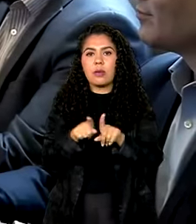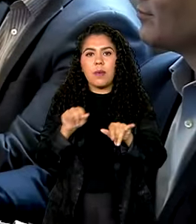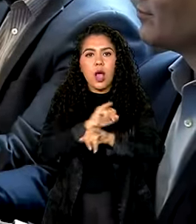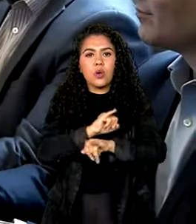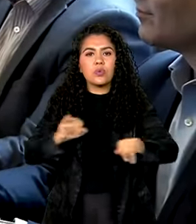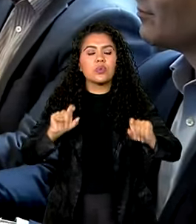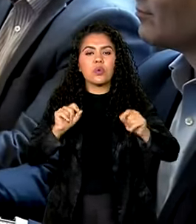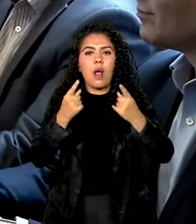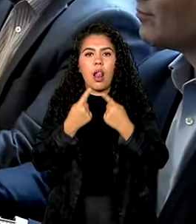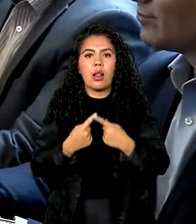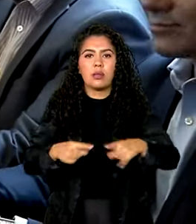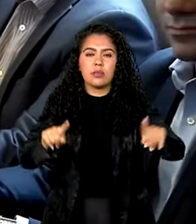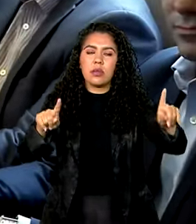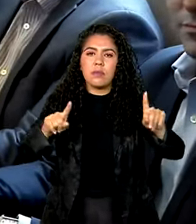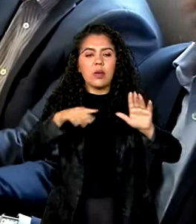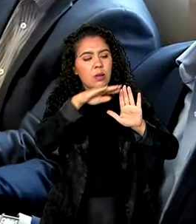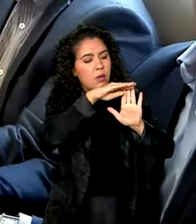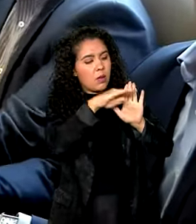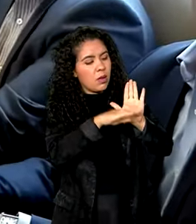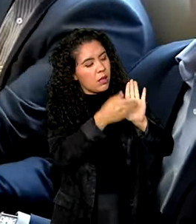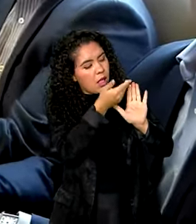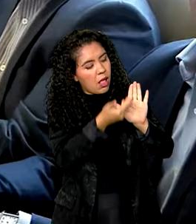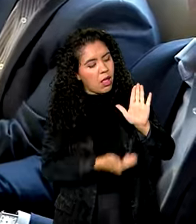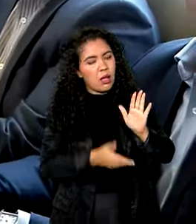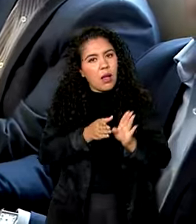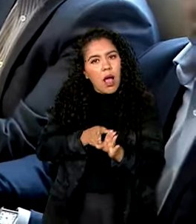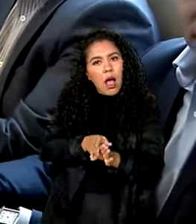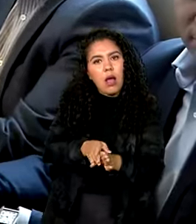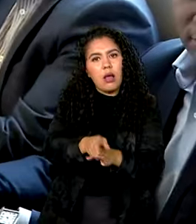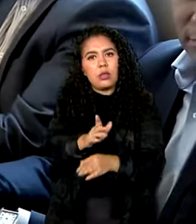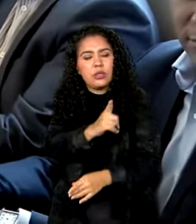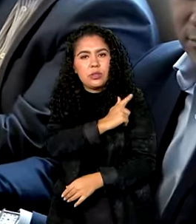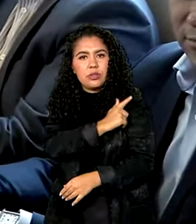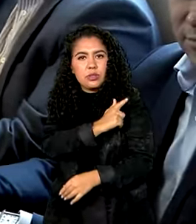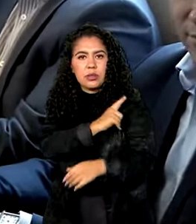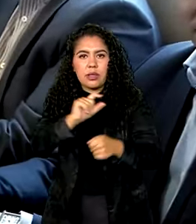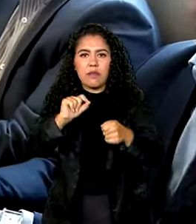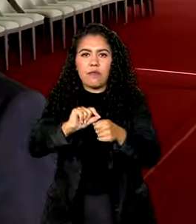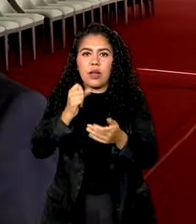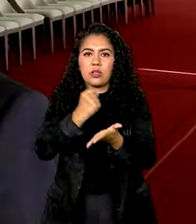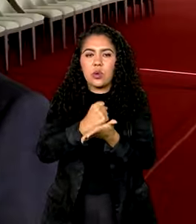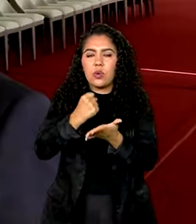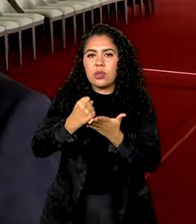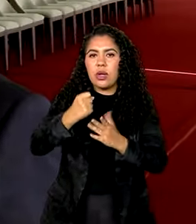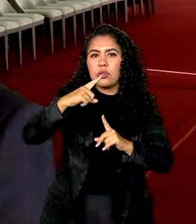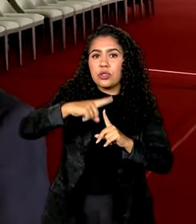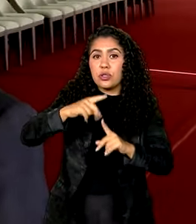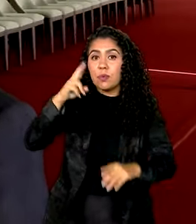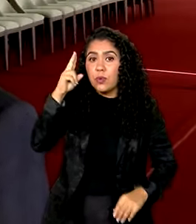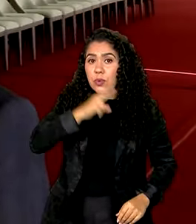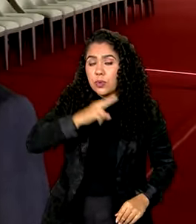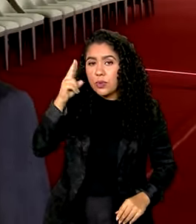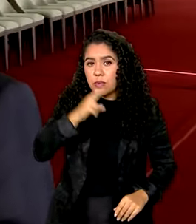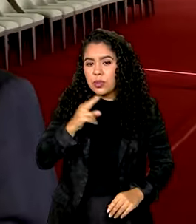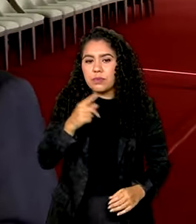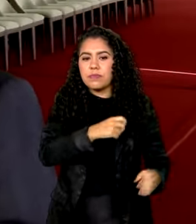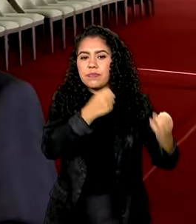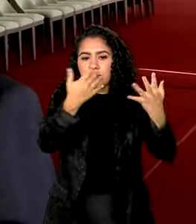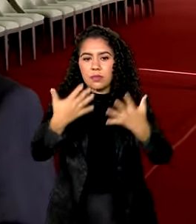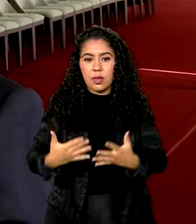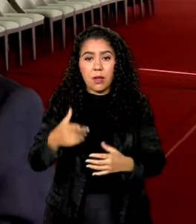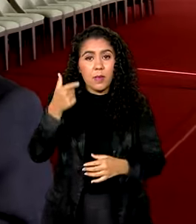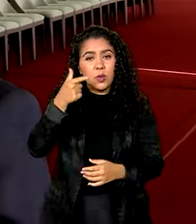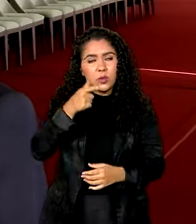guias práticos para orientar gestores que lidam com contratações emergenciais. A gente sabe que, para além de garantir que os recursos